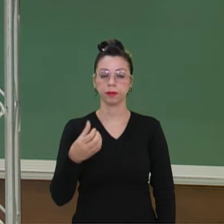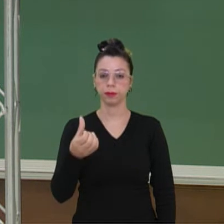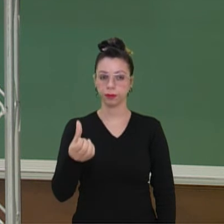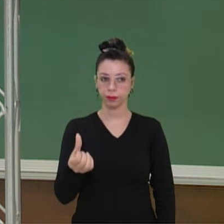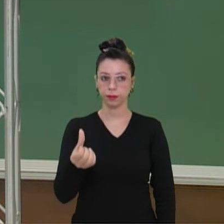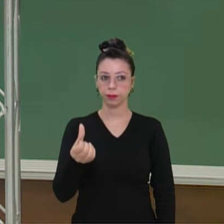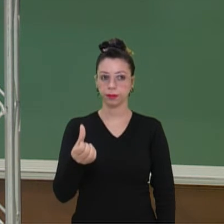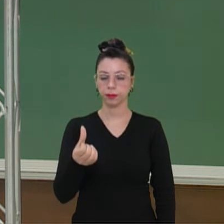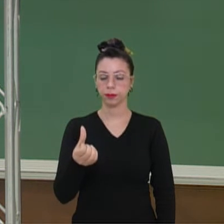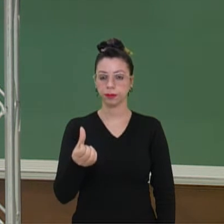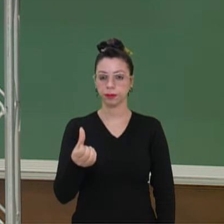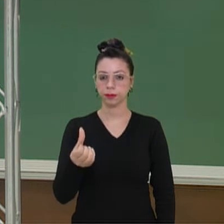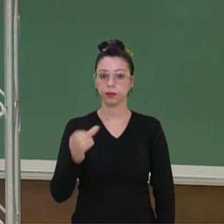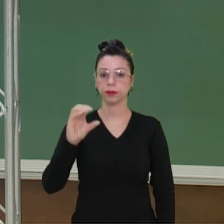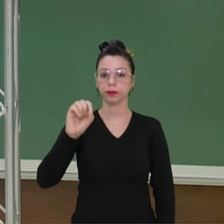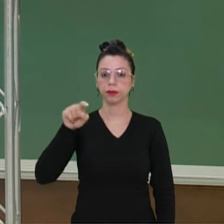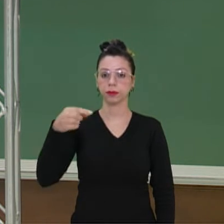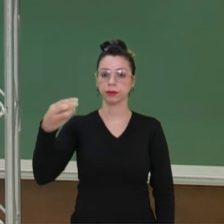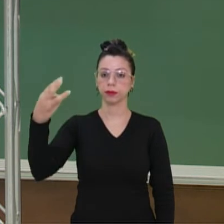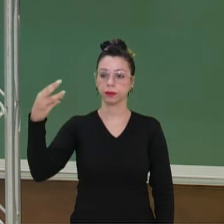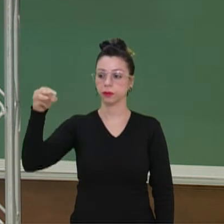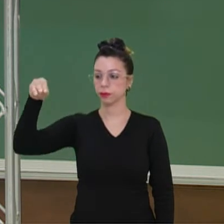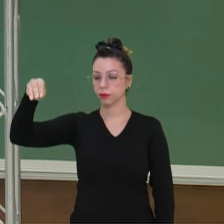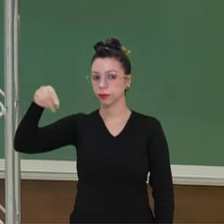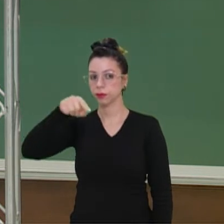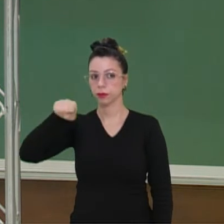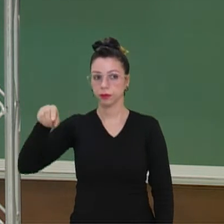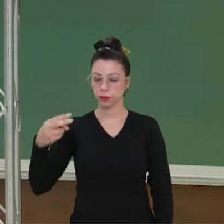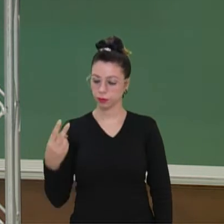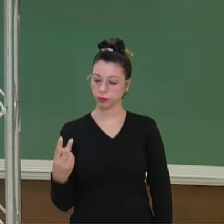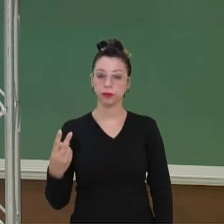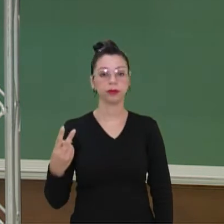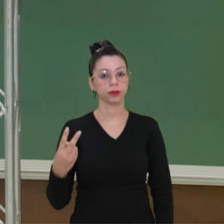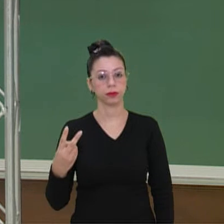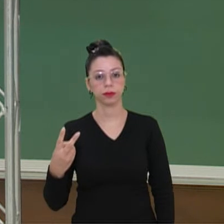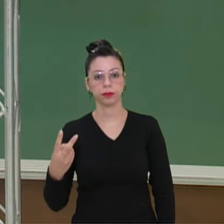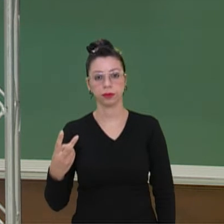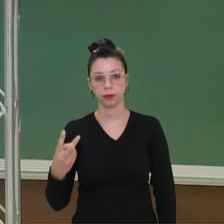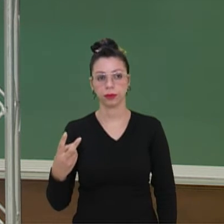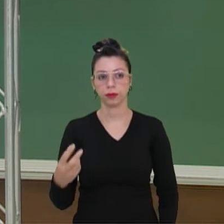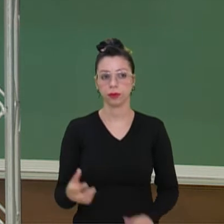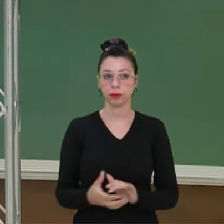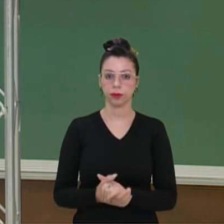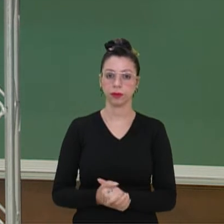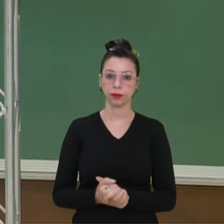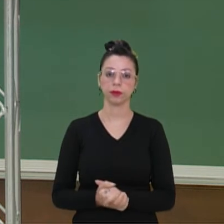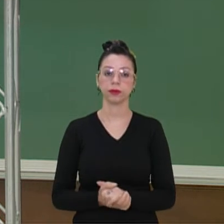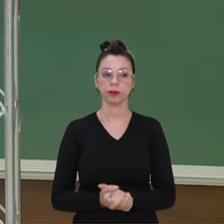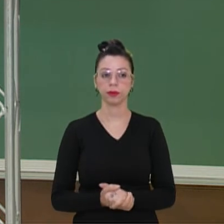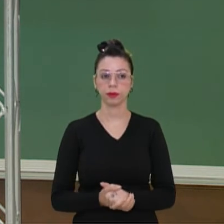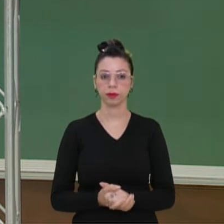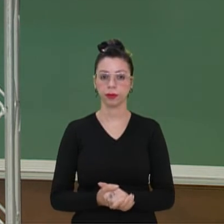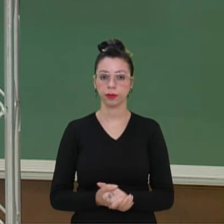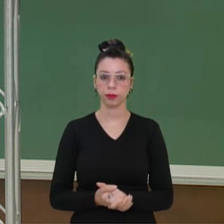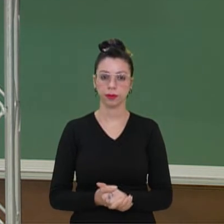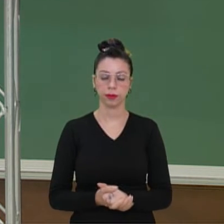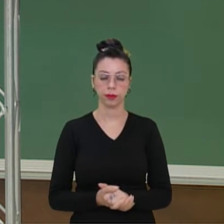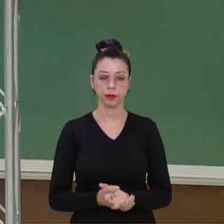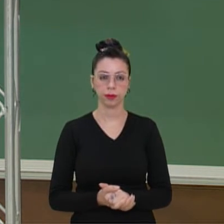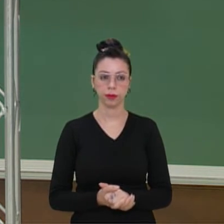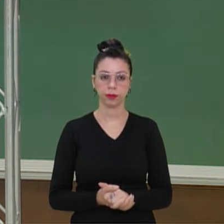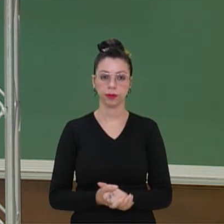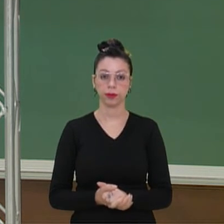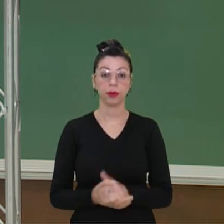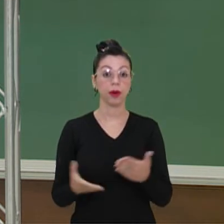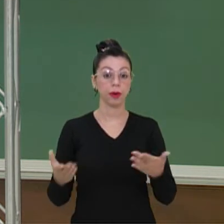ó, 0,3 vezes n sobre 2, tá? Porque o número fica com o numerador, ele multiplica o numerador. Continuando. Veja,